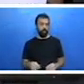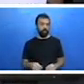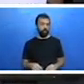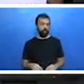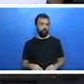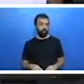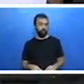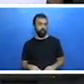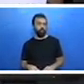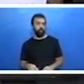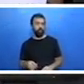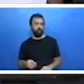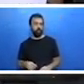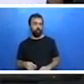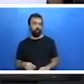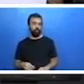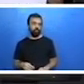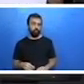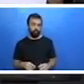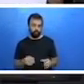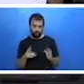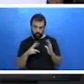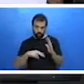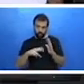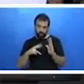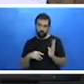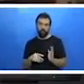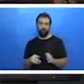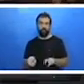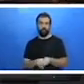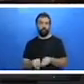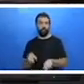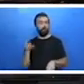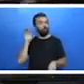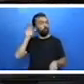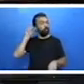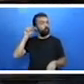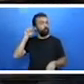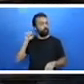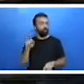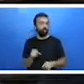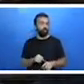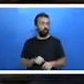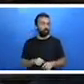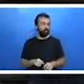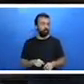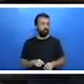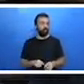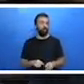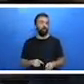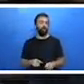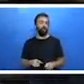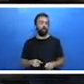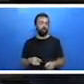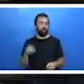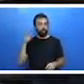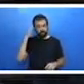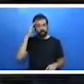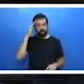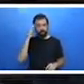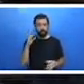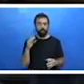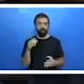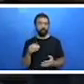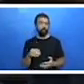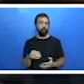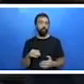ainda não ouviu, leia e ouça, tá bom? para entender melhor o texto em casa.